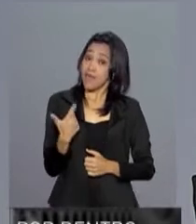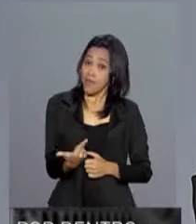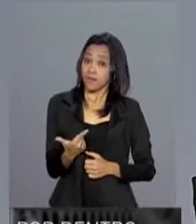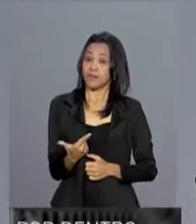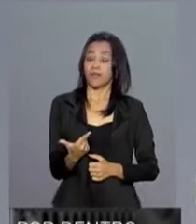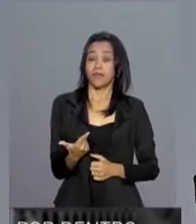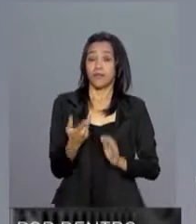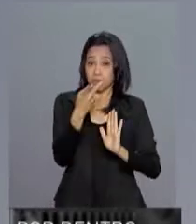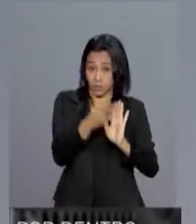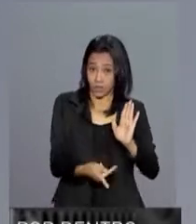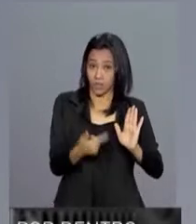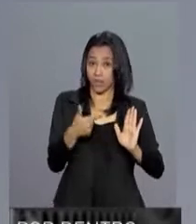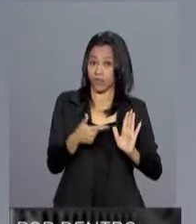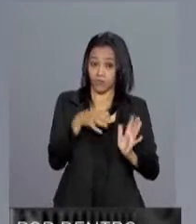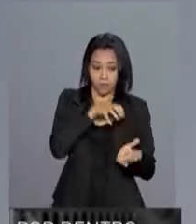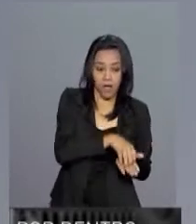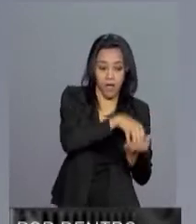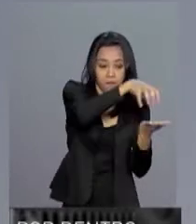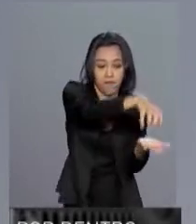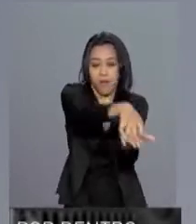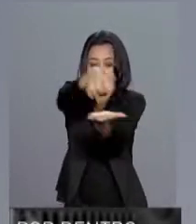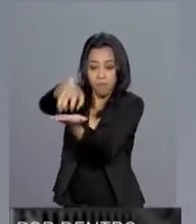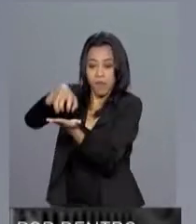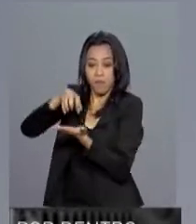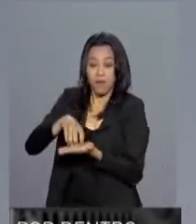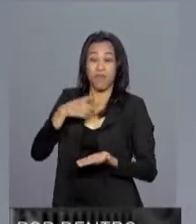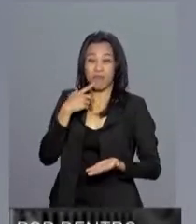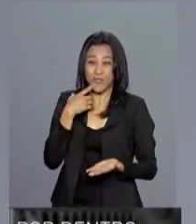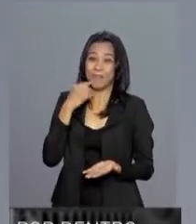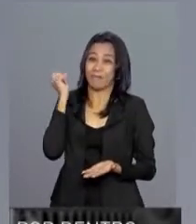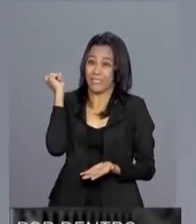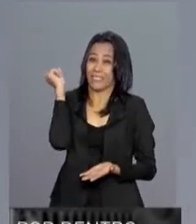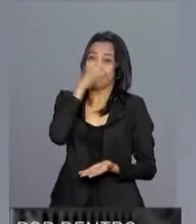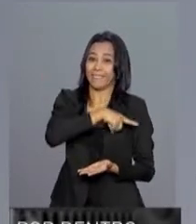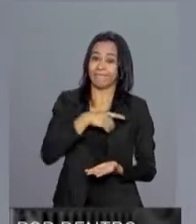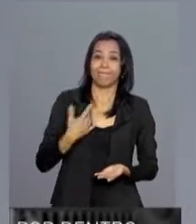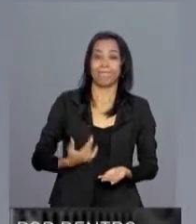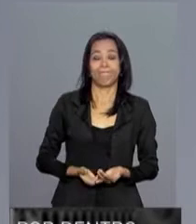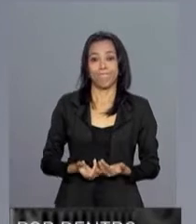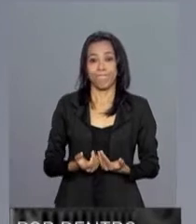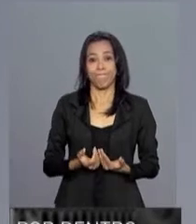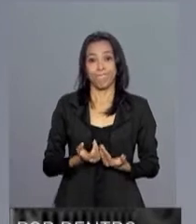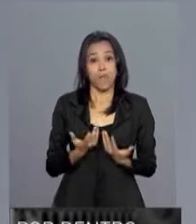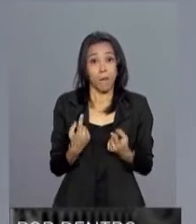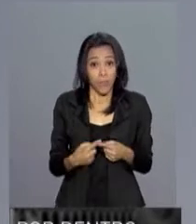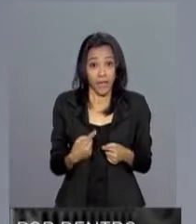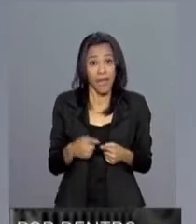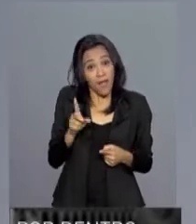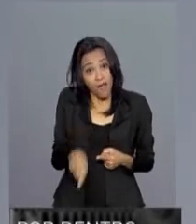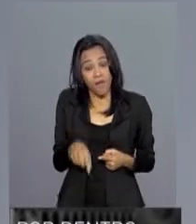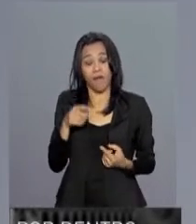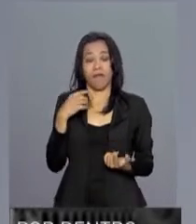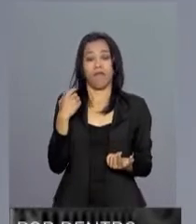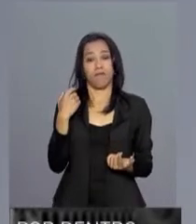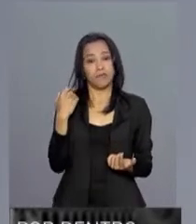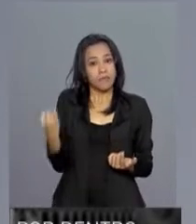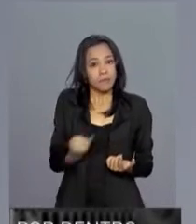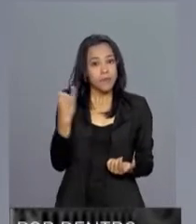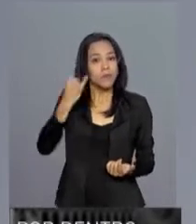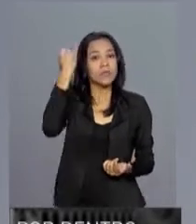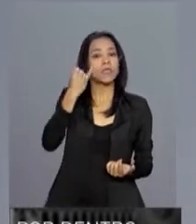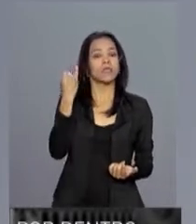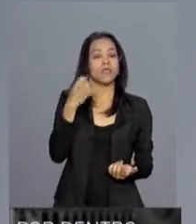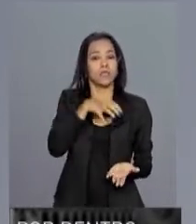nós que tivemos que desatar é este é um programa muito relevante muito significativo